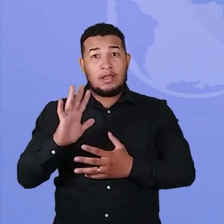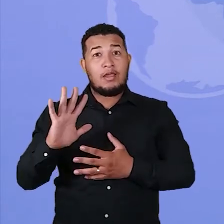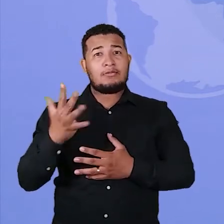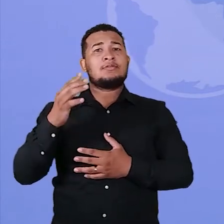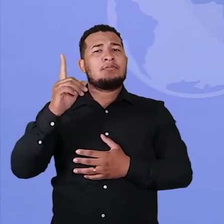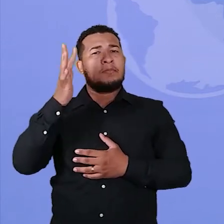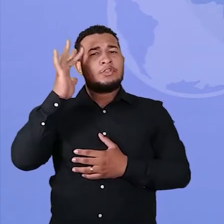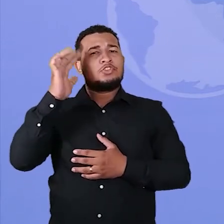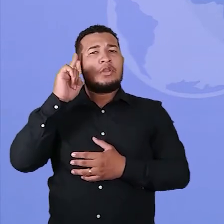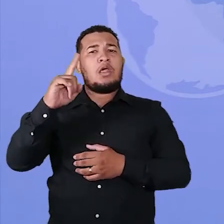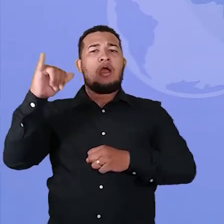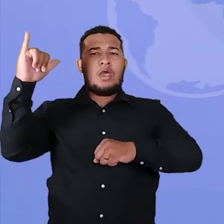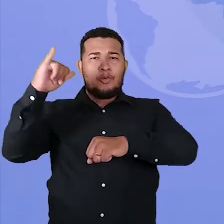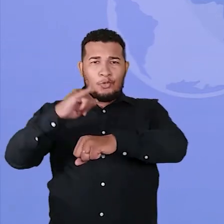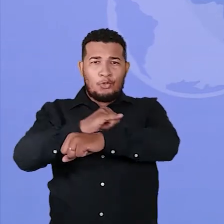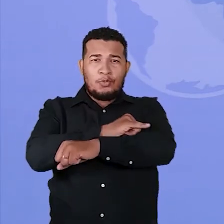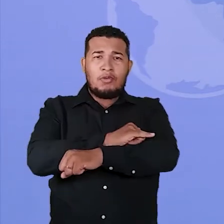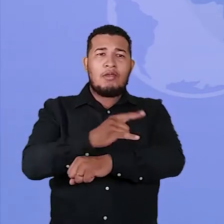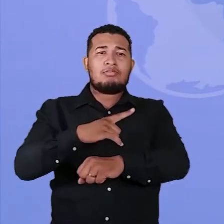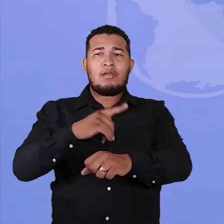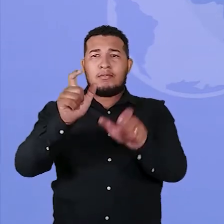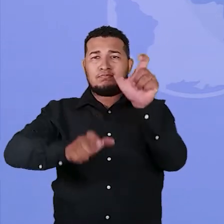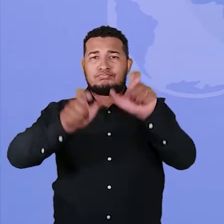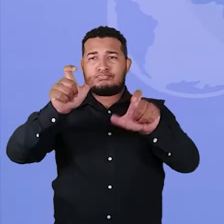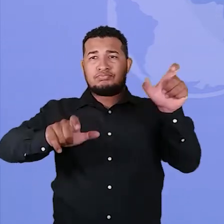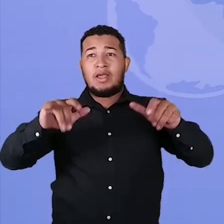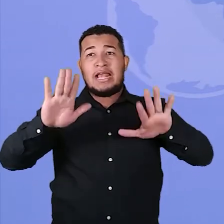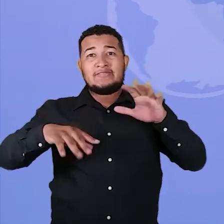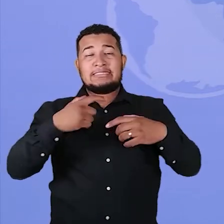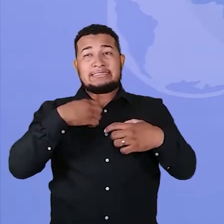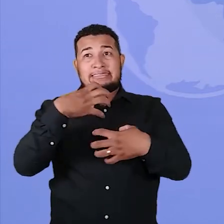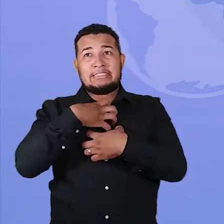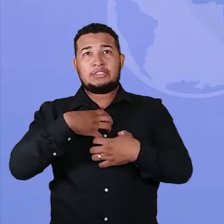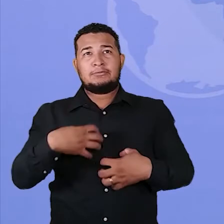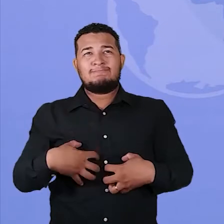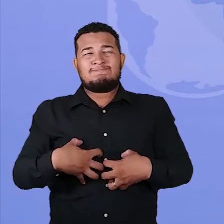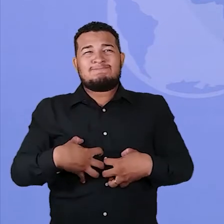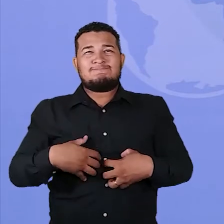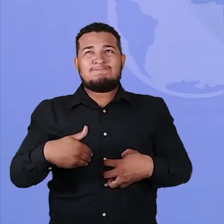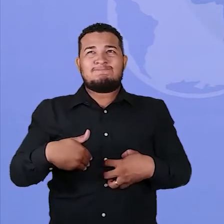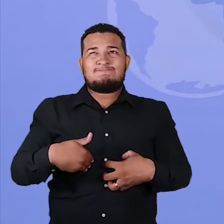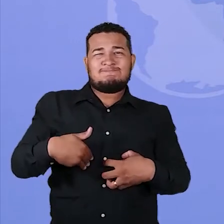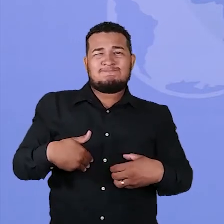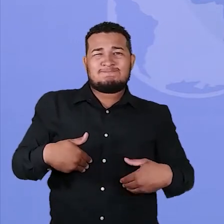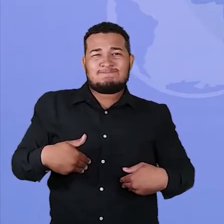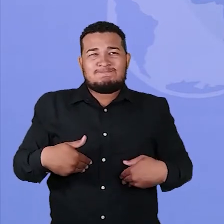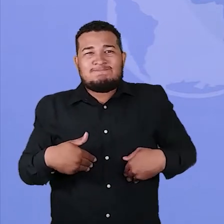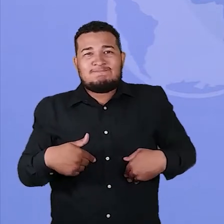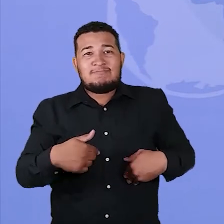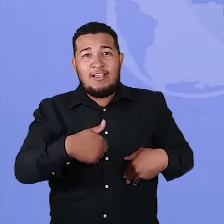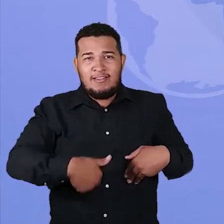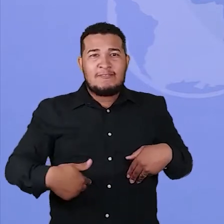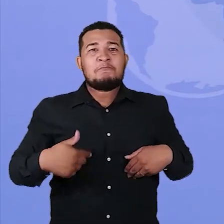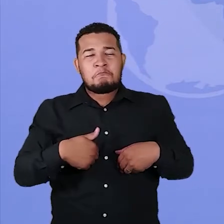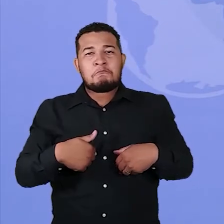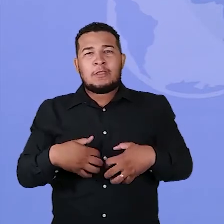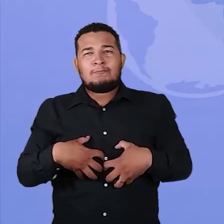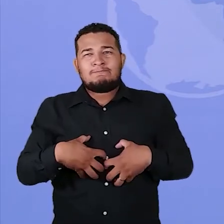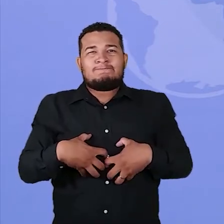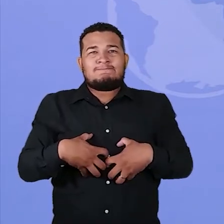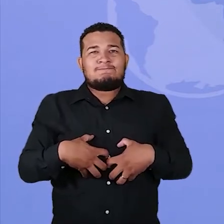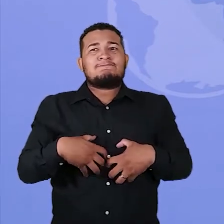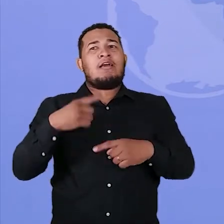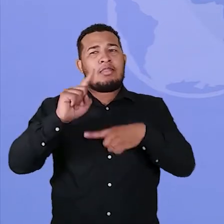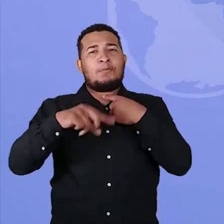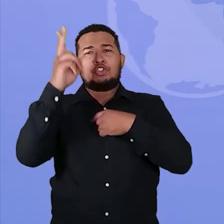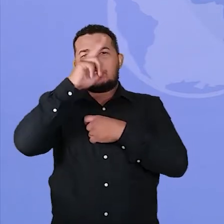num aeroporto onde tem muitas pessoas, ele está sentindo ali umas contrações, segundo ele, estomacais.